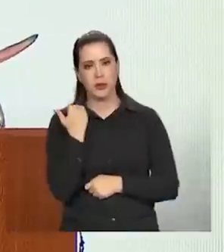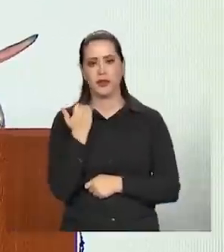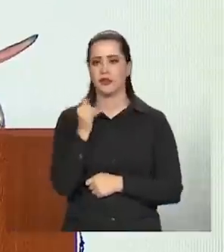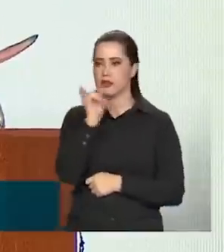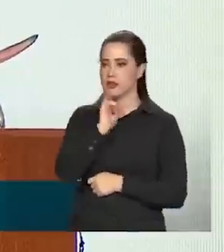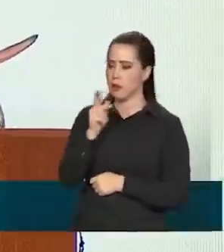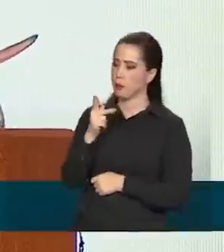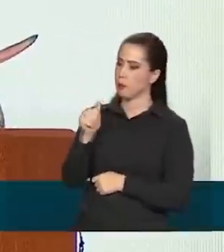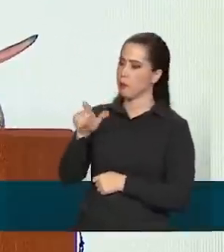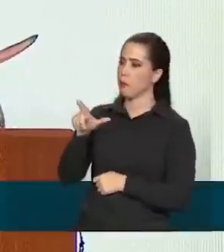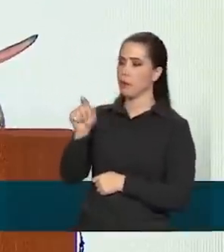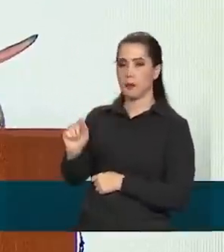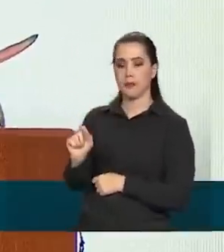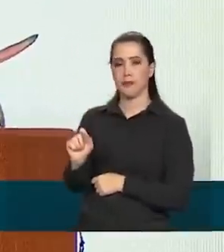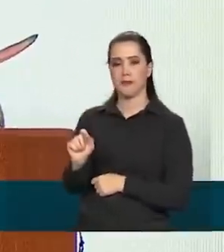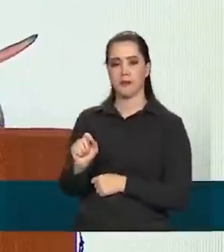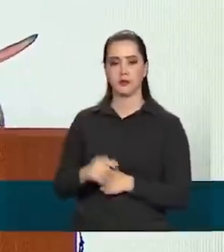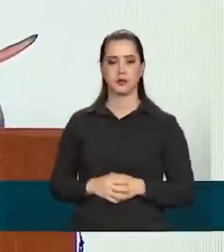Guajajara,